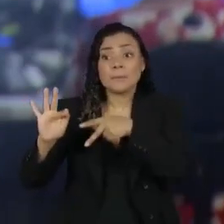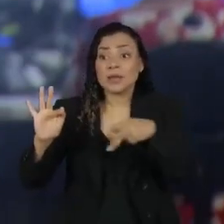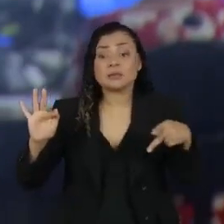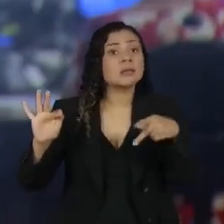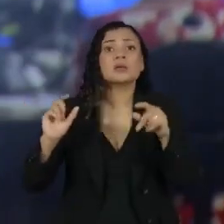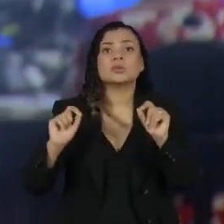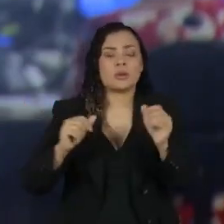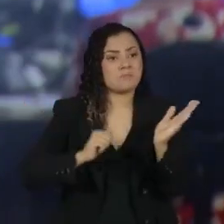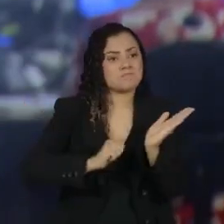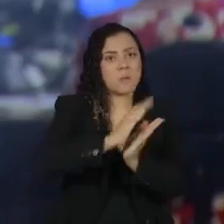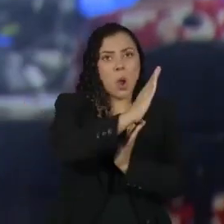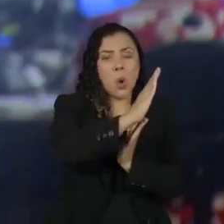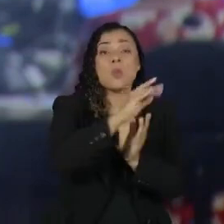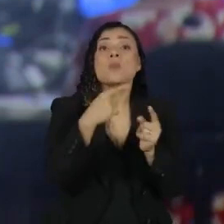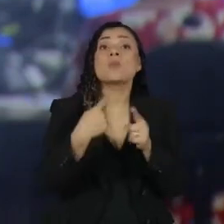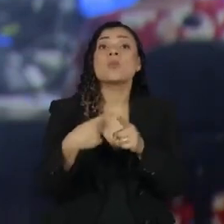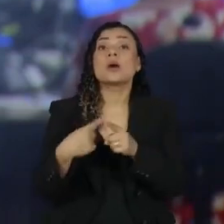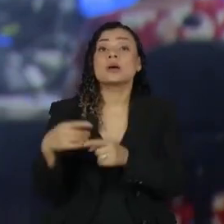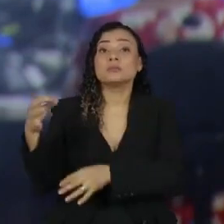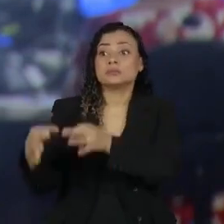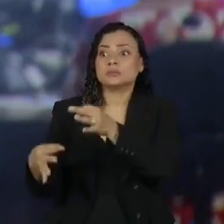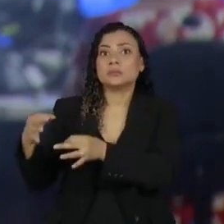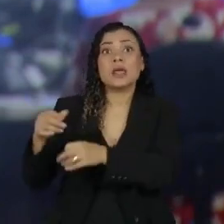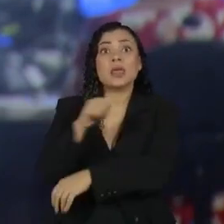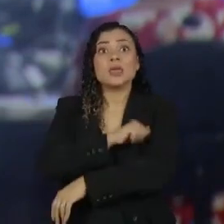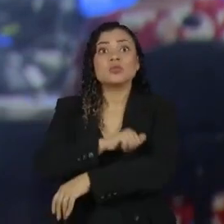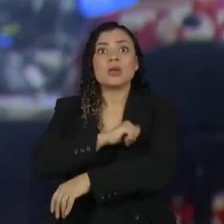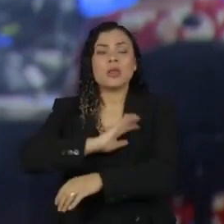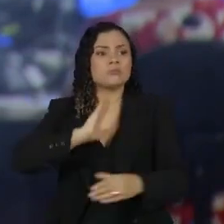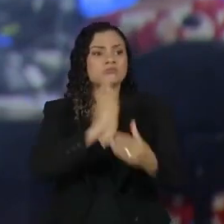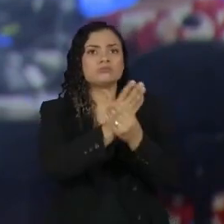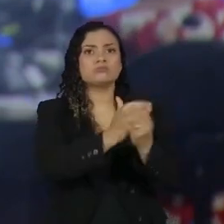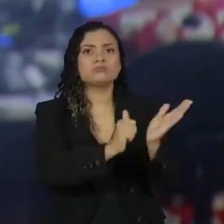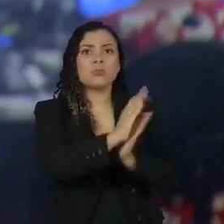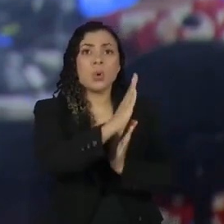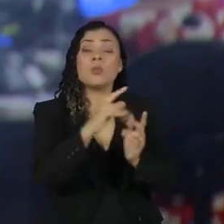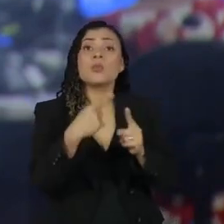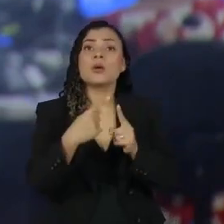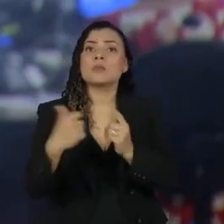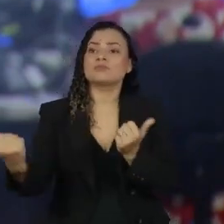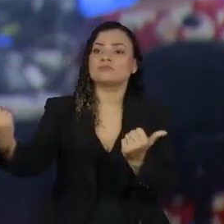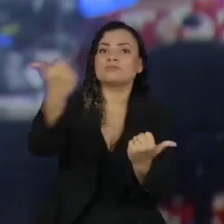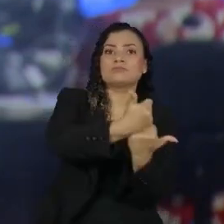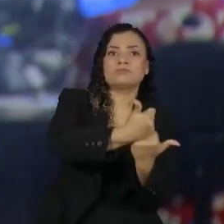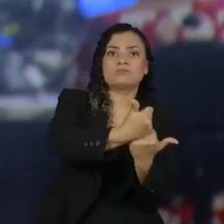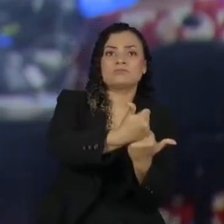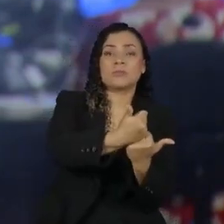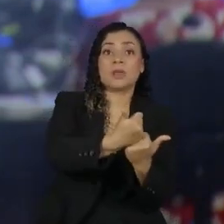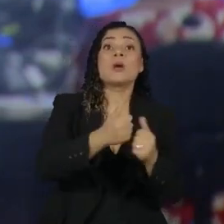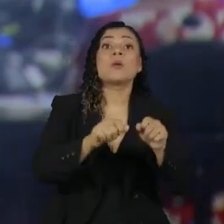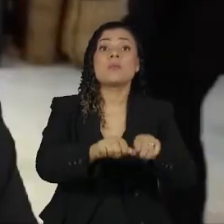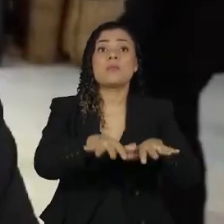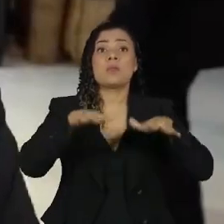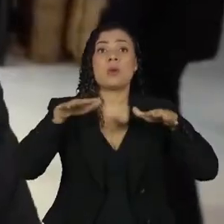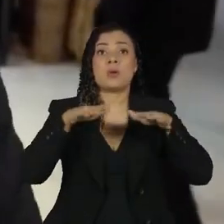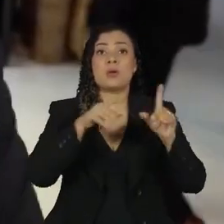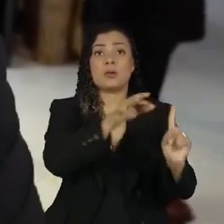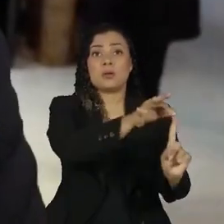destituído do cargo pelo Tribunal de Justiça do Rio de Janeiro que nomeou um interventor para a